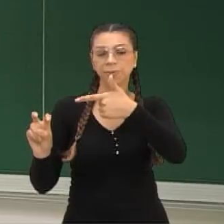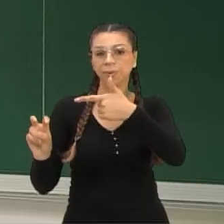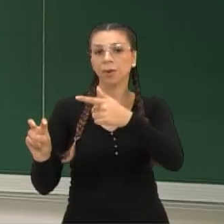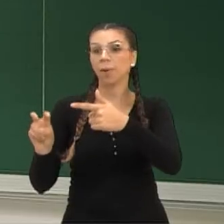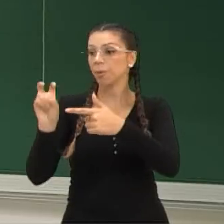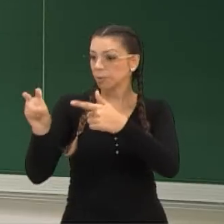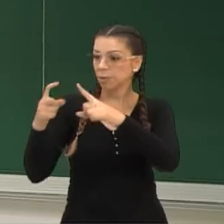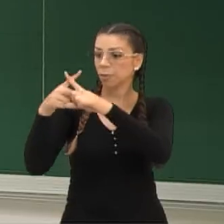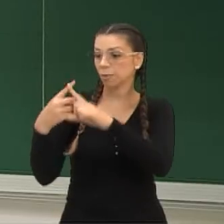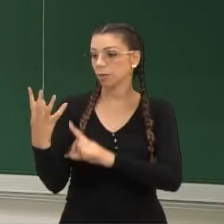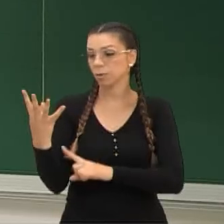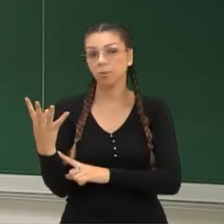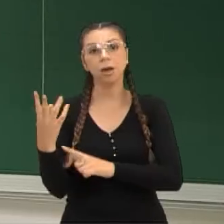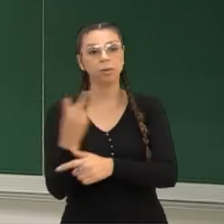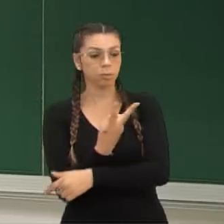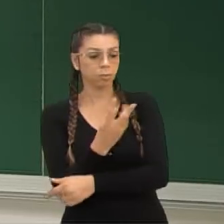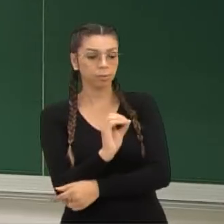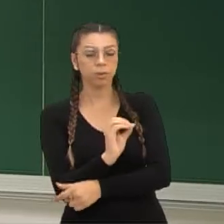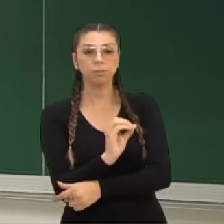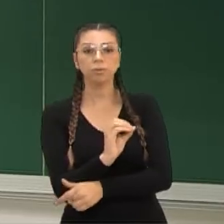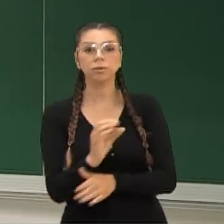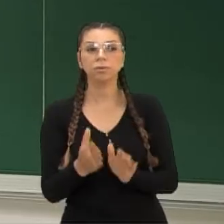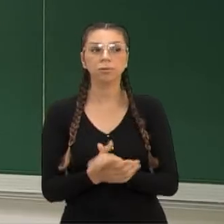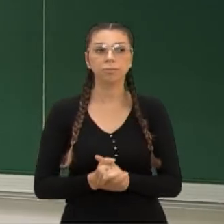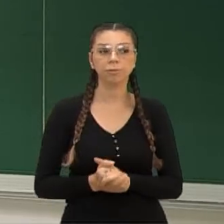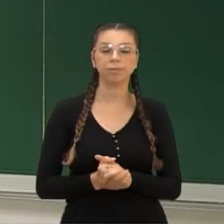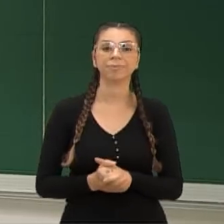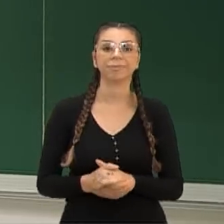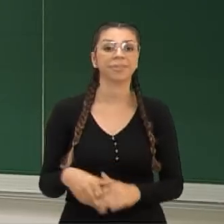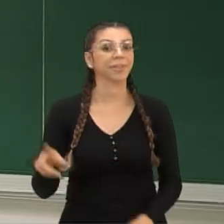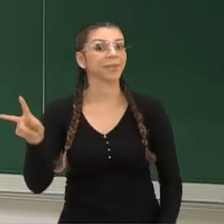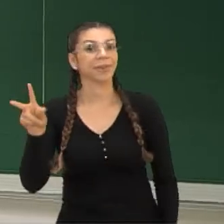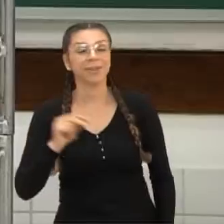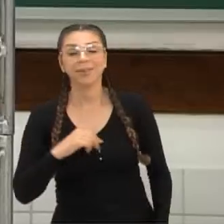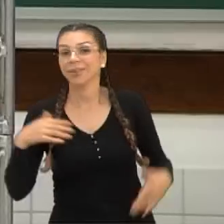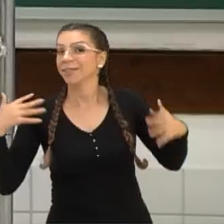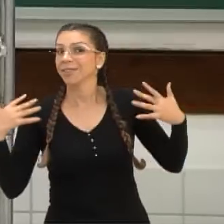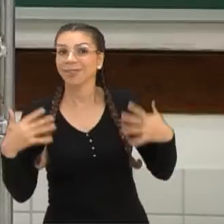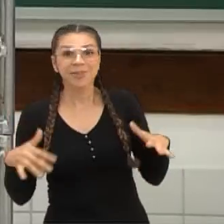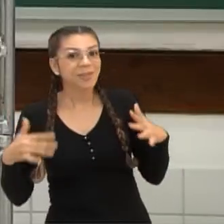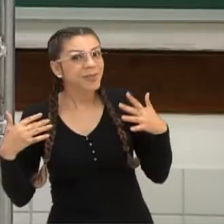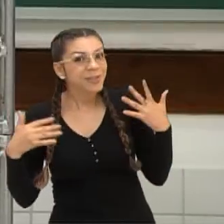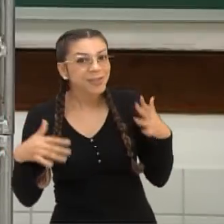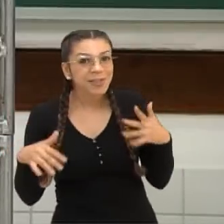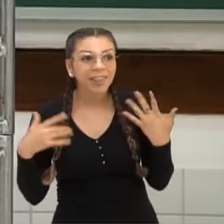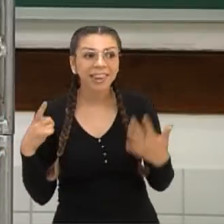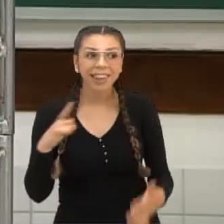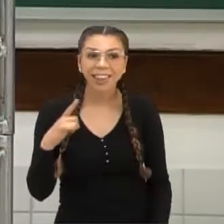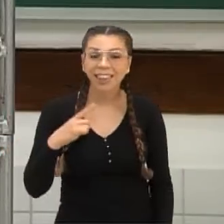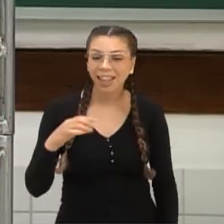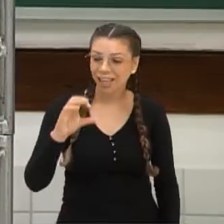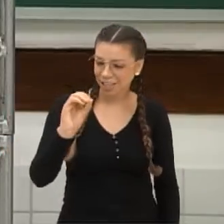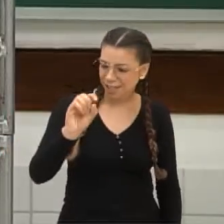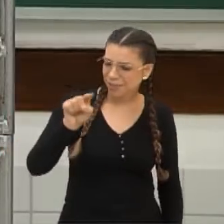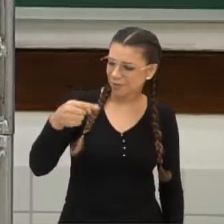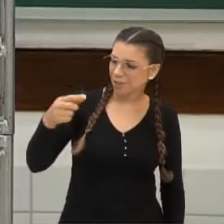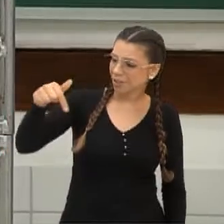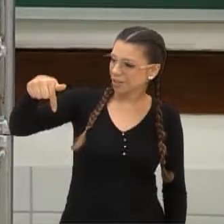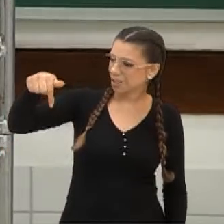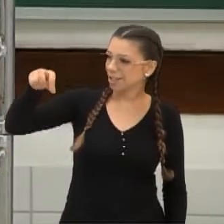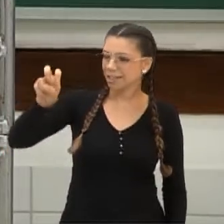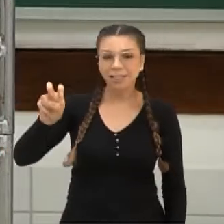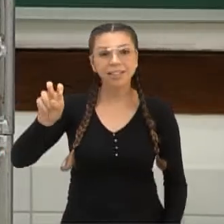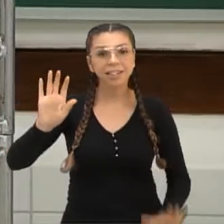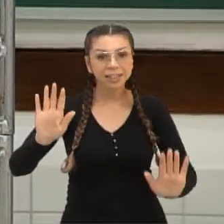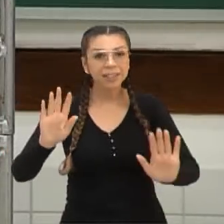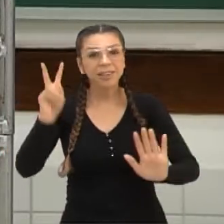4, 20. Nossa, professora, deu 0,75. Sabe o que eu lembrei? Da aula da